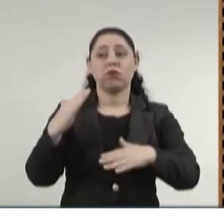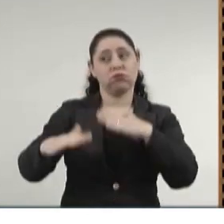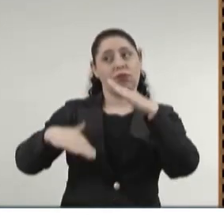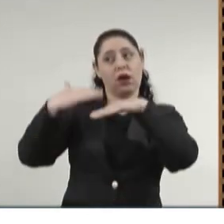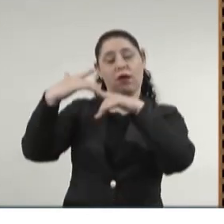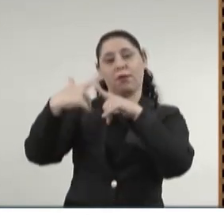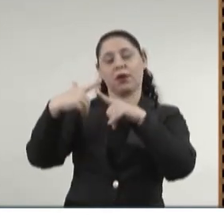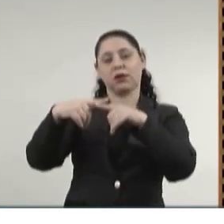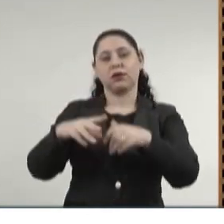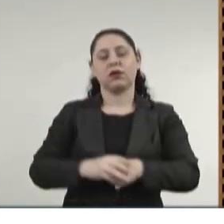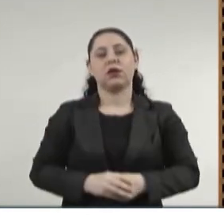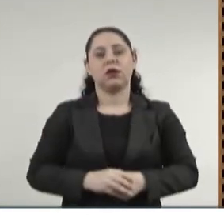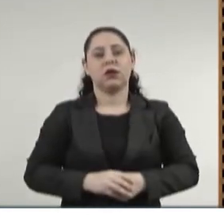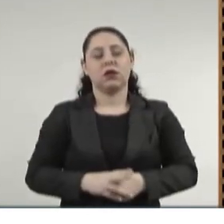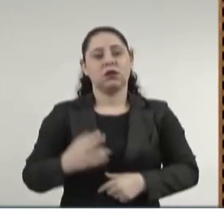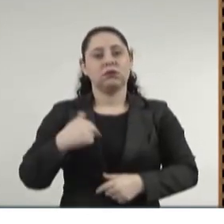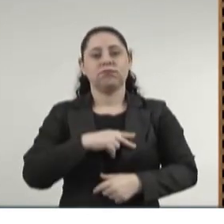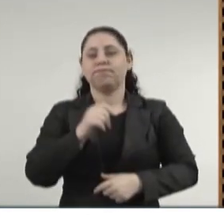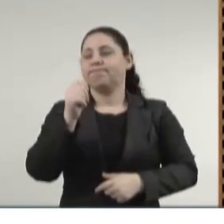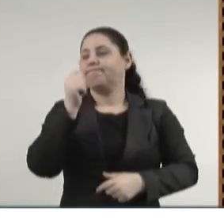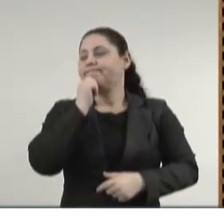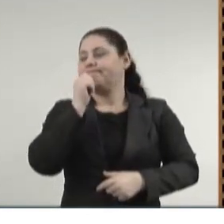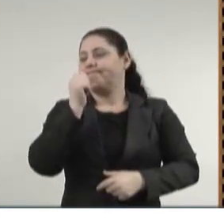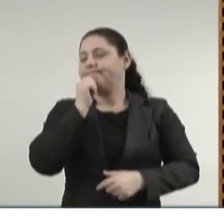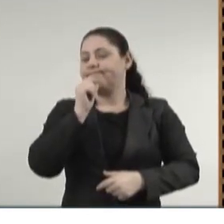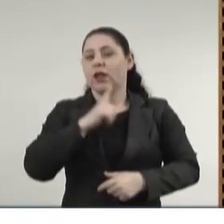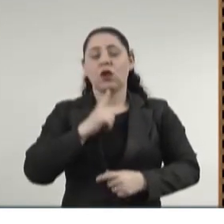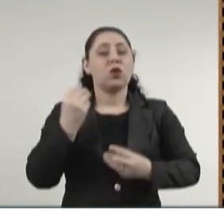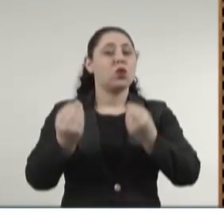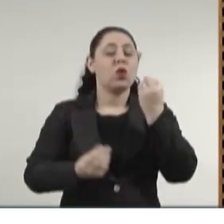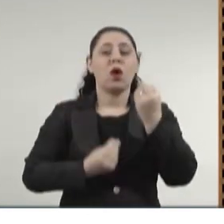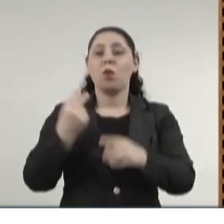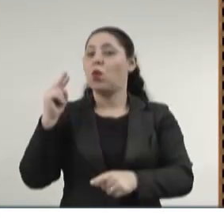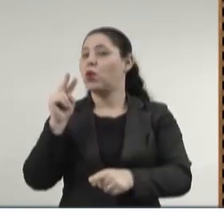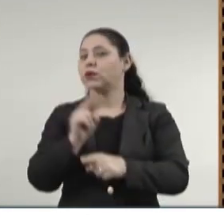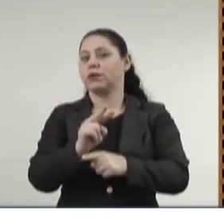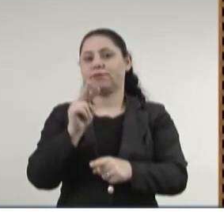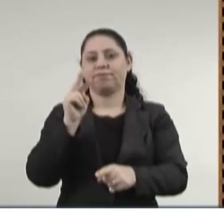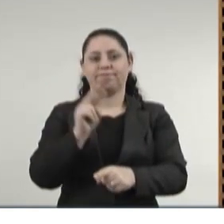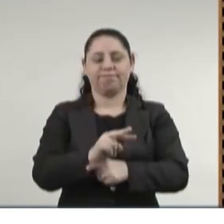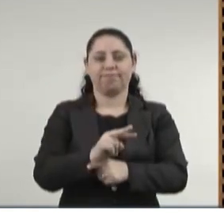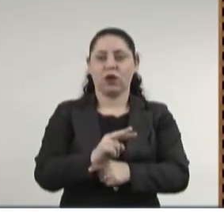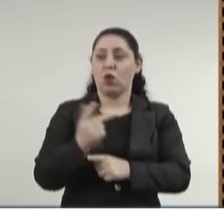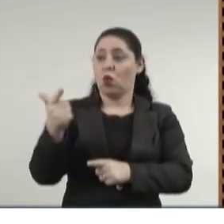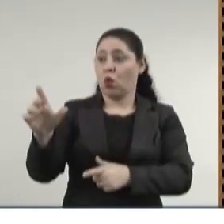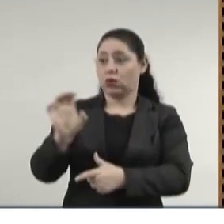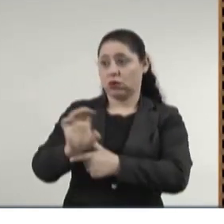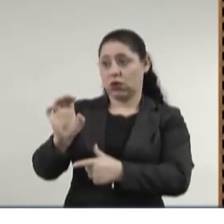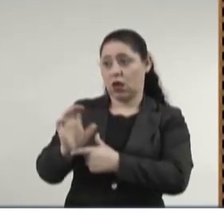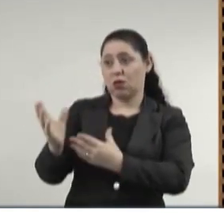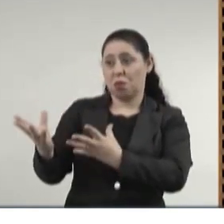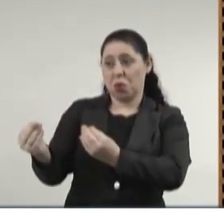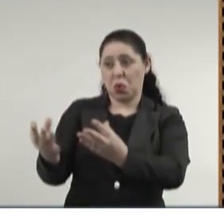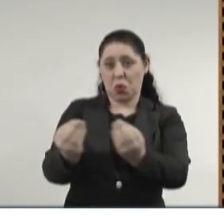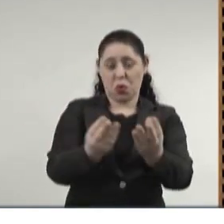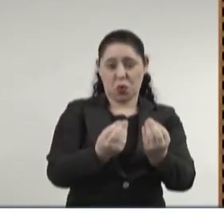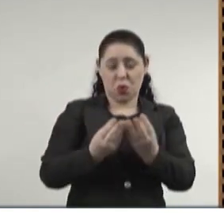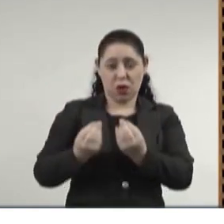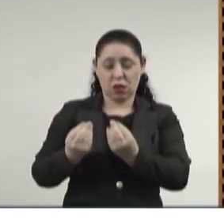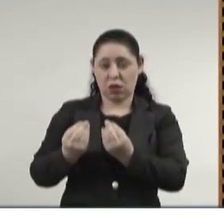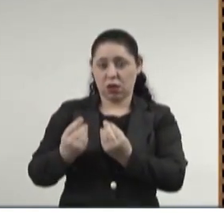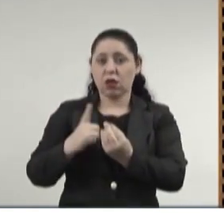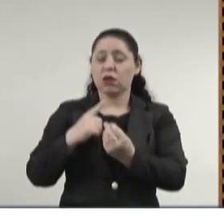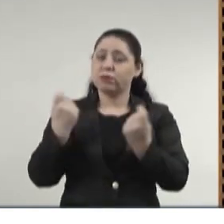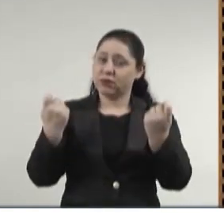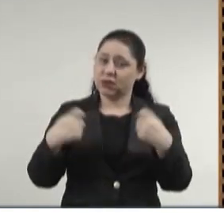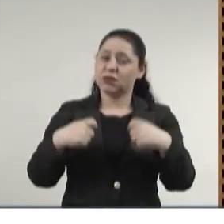avançar, porque nós ainda temos condições de preservar. Os outros estados, muitos estados, eles